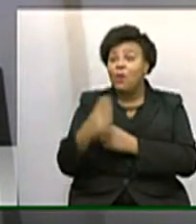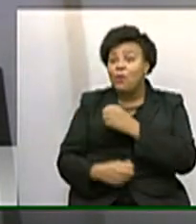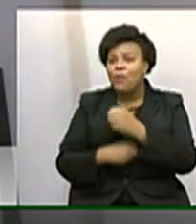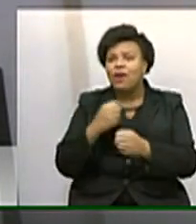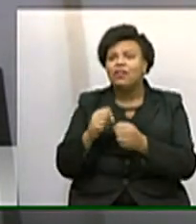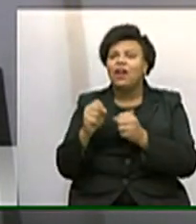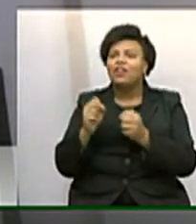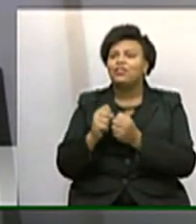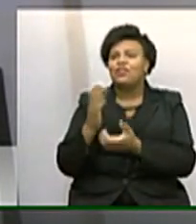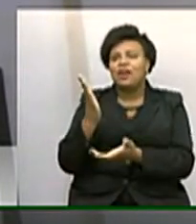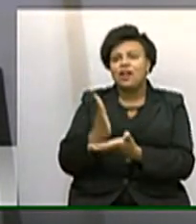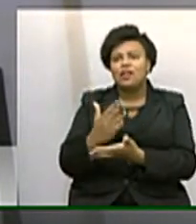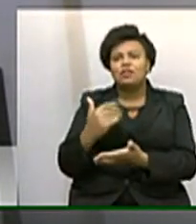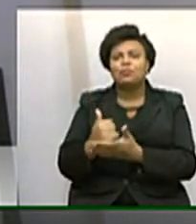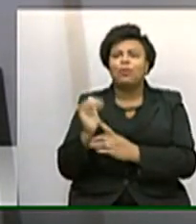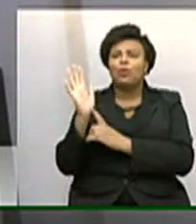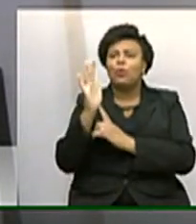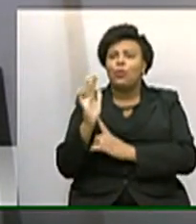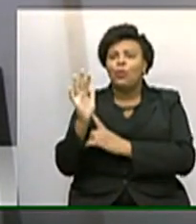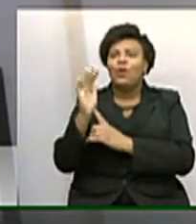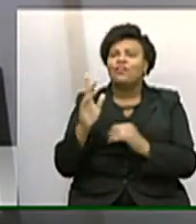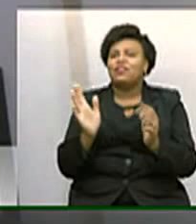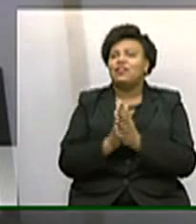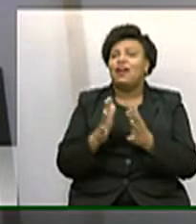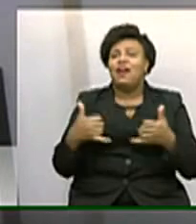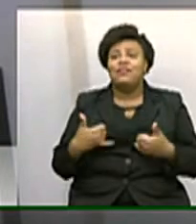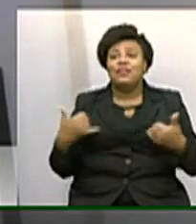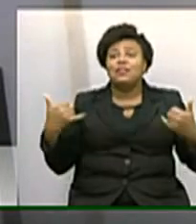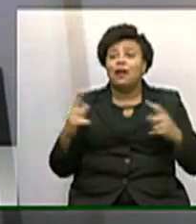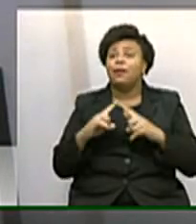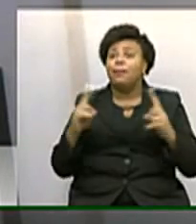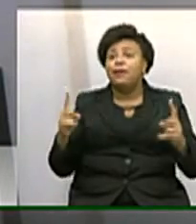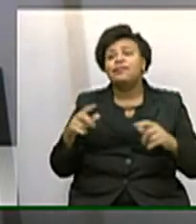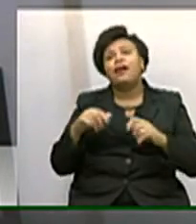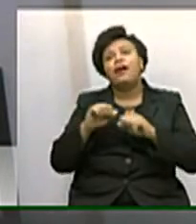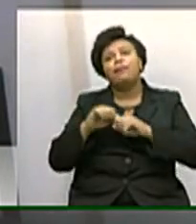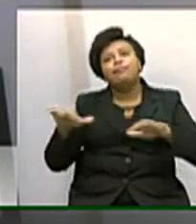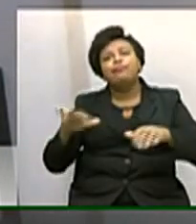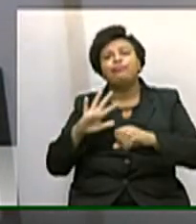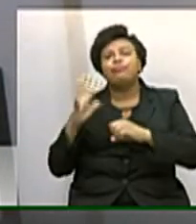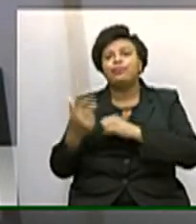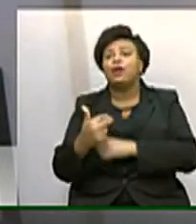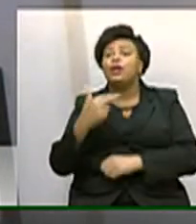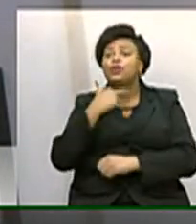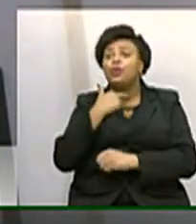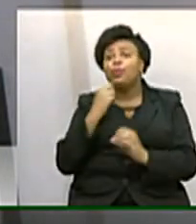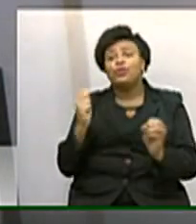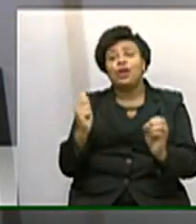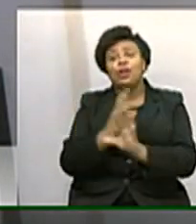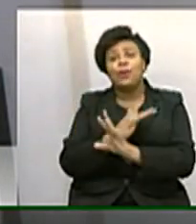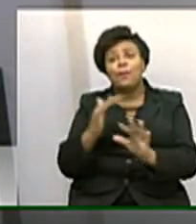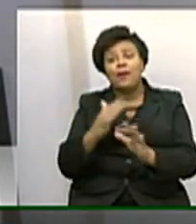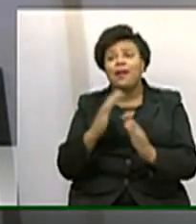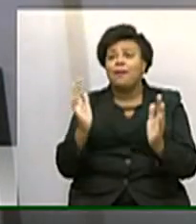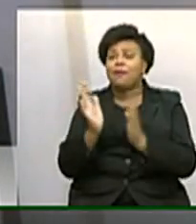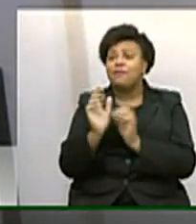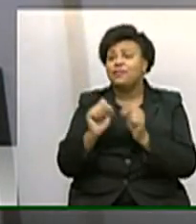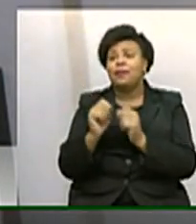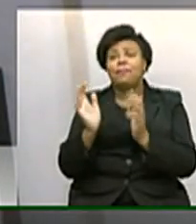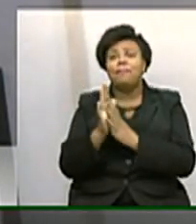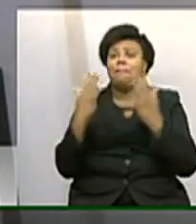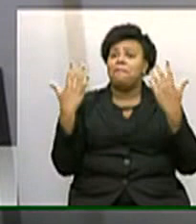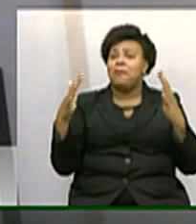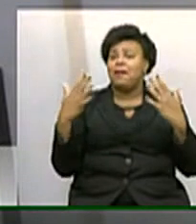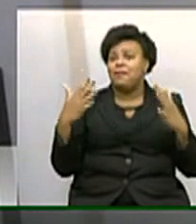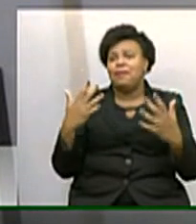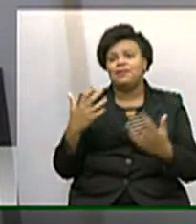umas velhinhas, e vamos cantar feliz aniversário. Só que a pandemia impediu de nós fazer uma aglomeração de pessoas lá para cantar o feliz aniversário